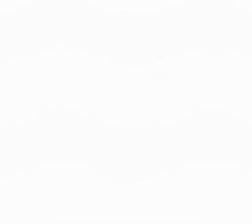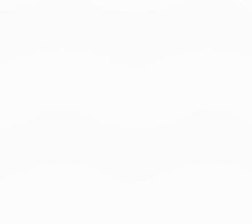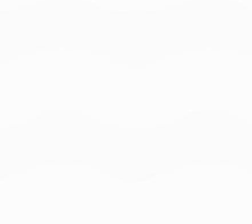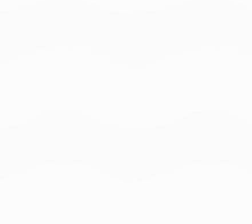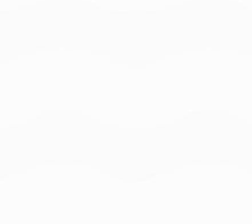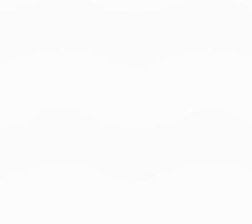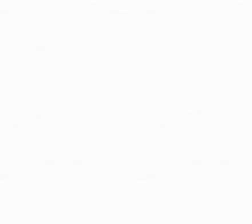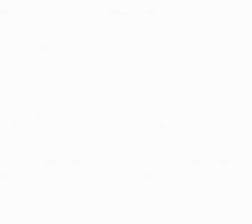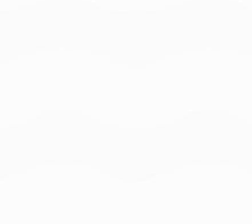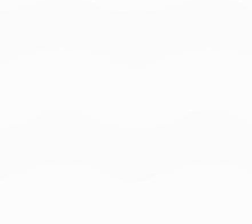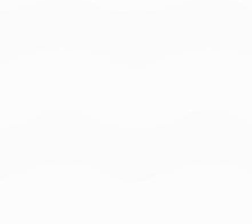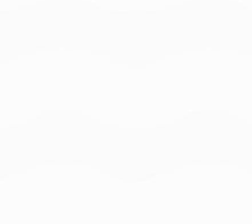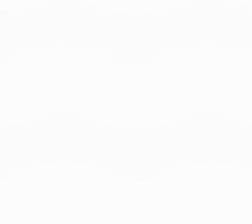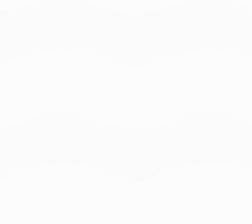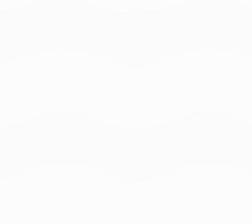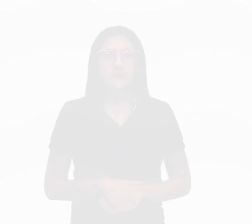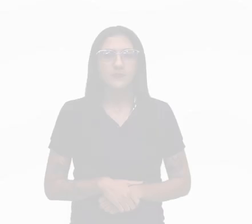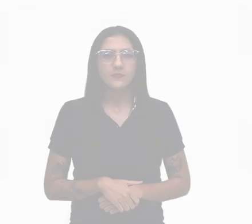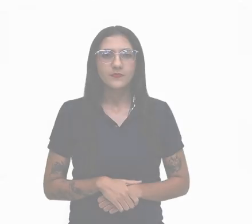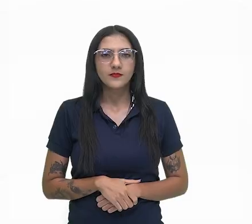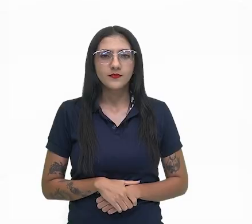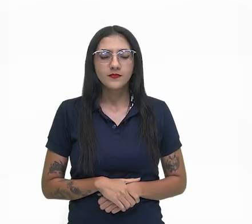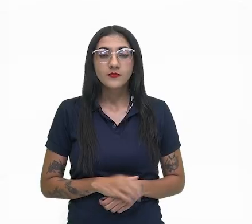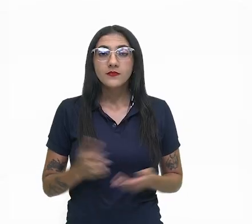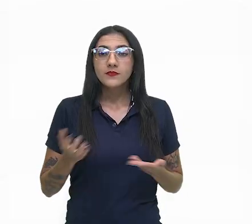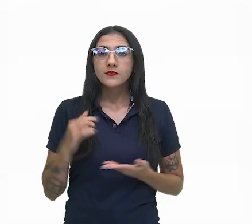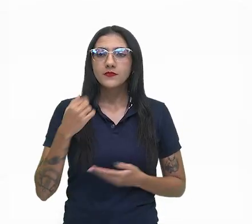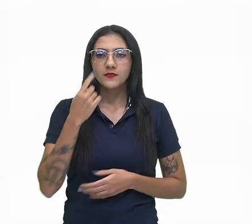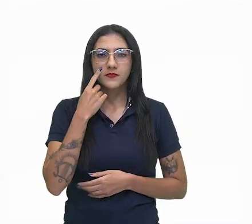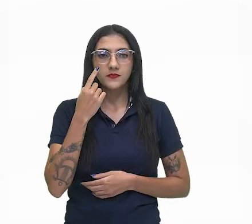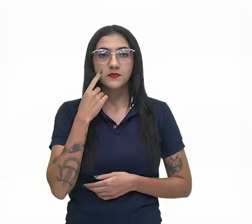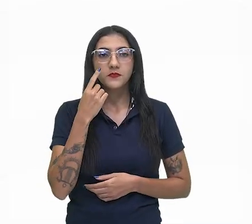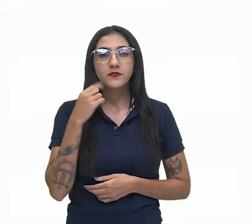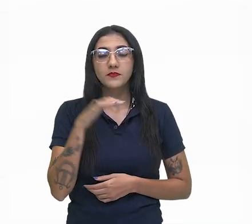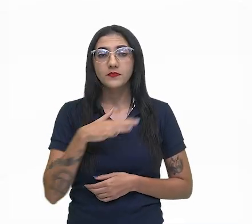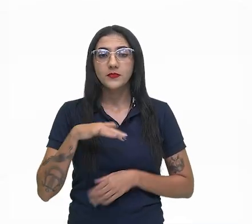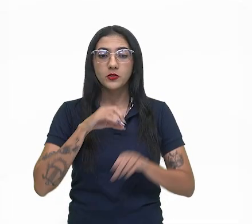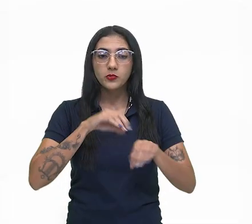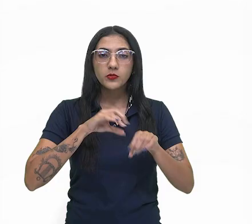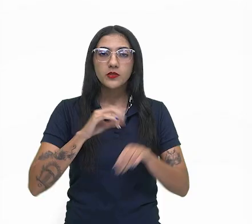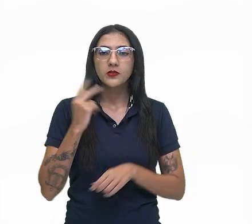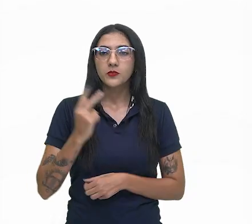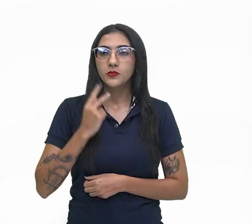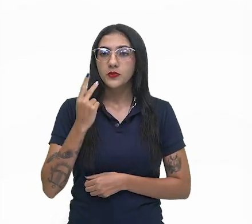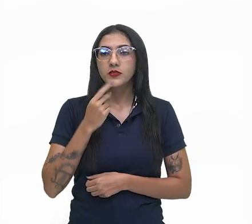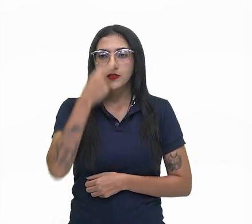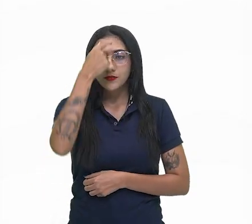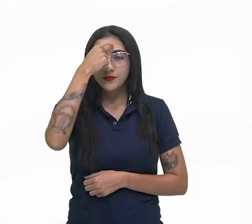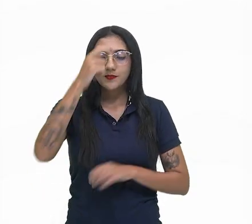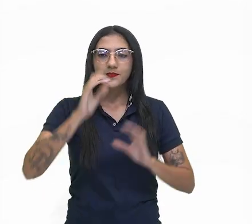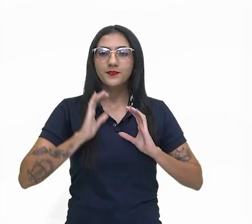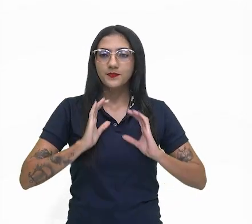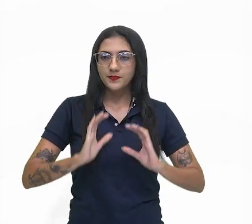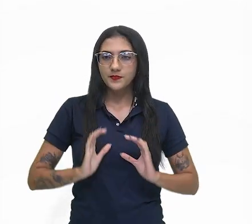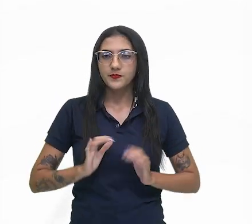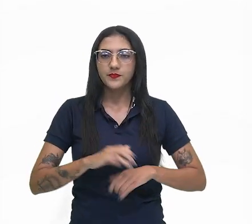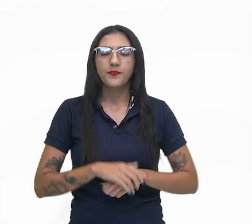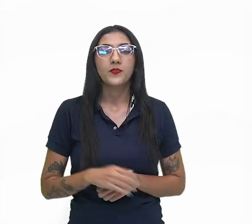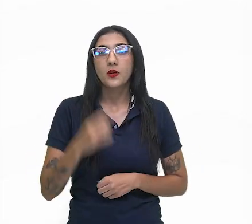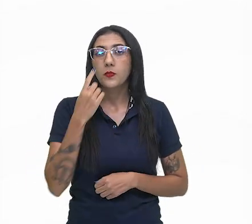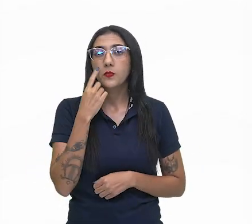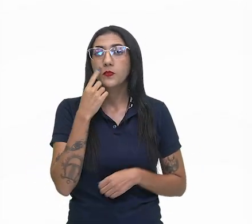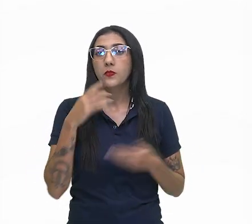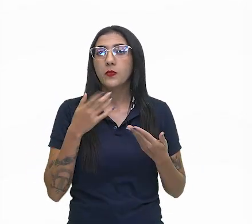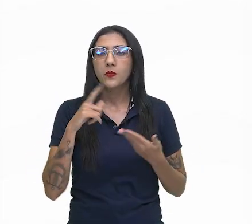questões. E aí nós estamos agora no campo da educação política e da cidadania, né? Vamos ver aqui, então, qual é a importância